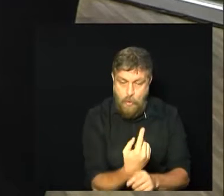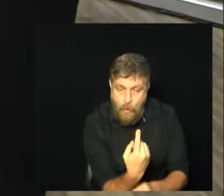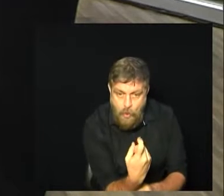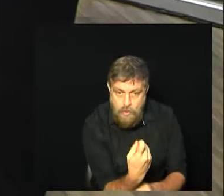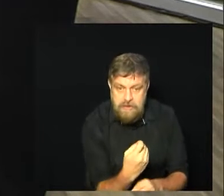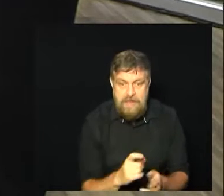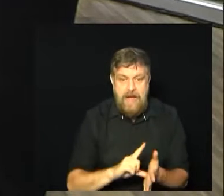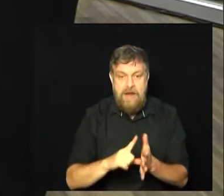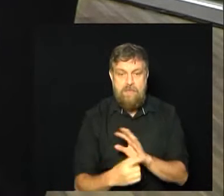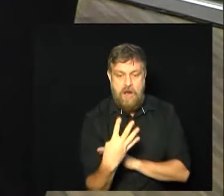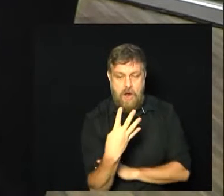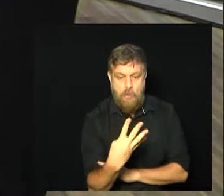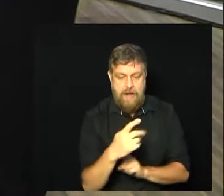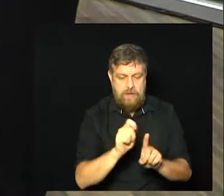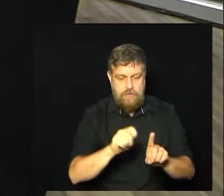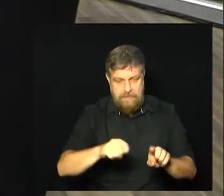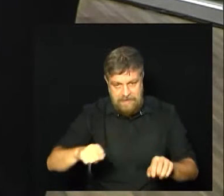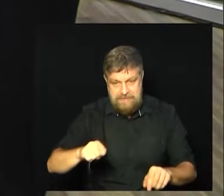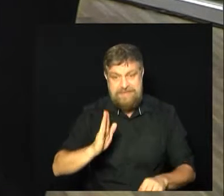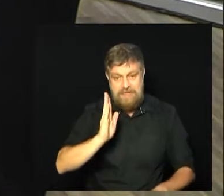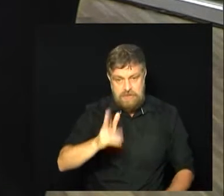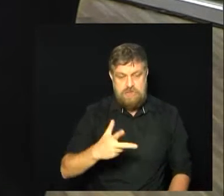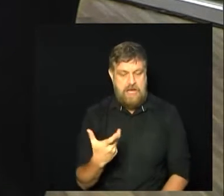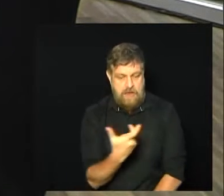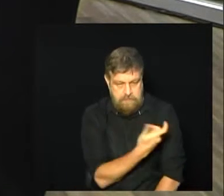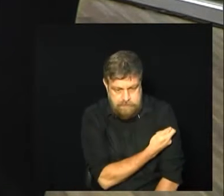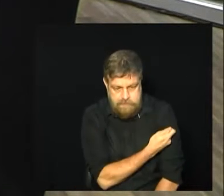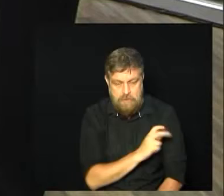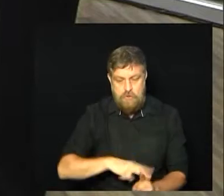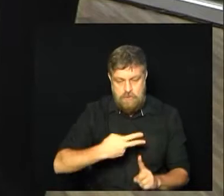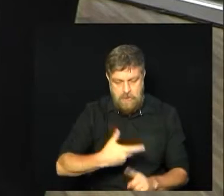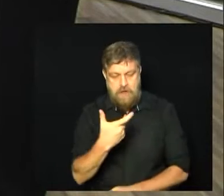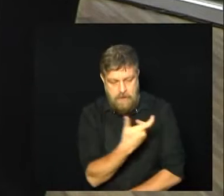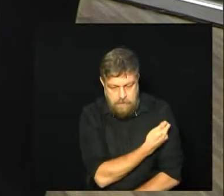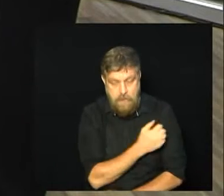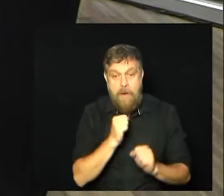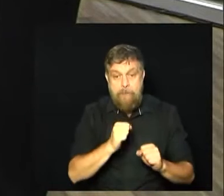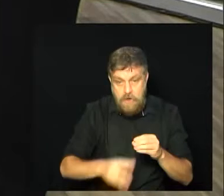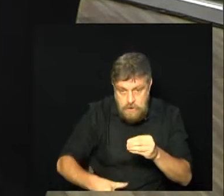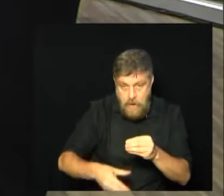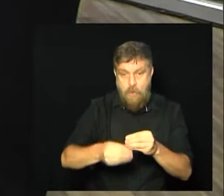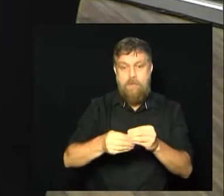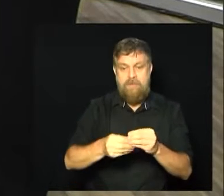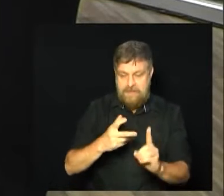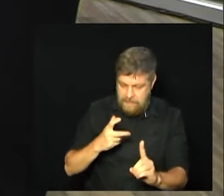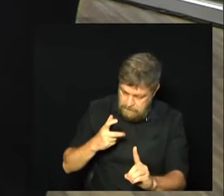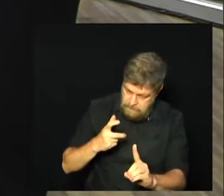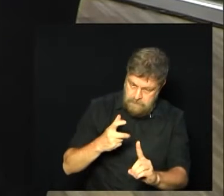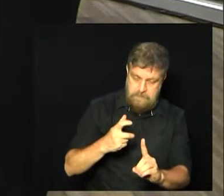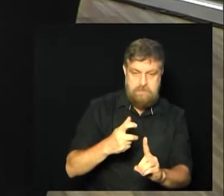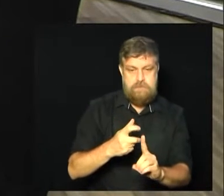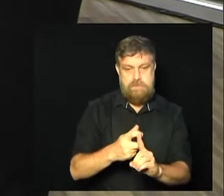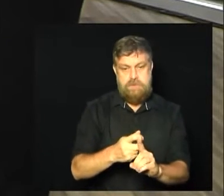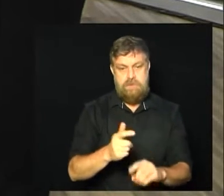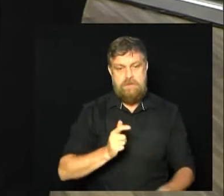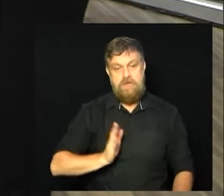E após 4 meses que você já recebeu as 2 doses, você pode tomar essa terceira dose, que é a dose